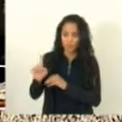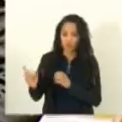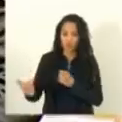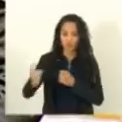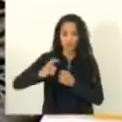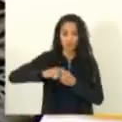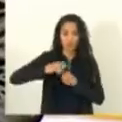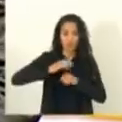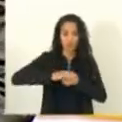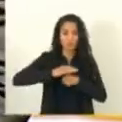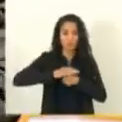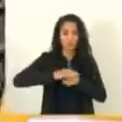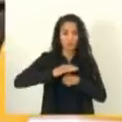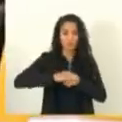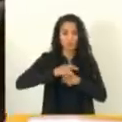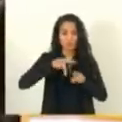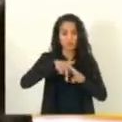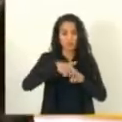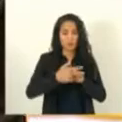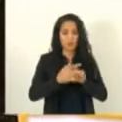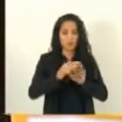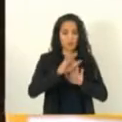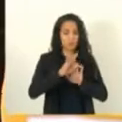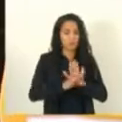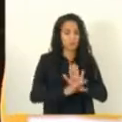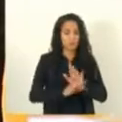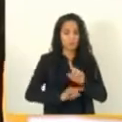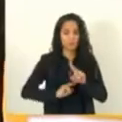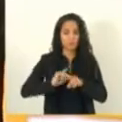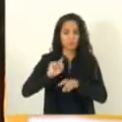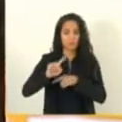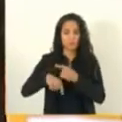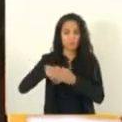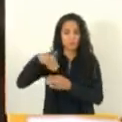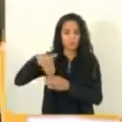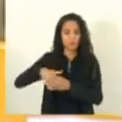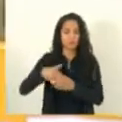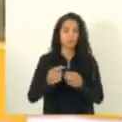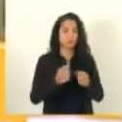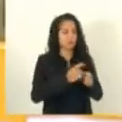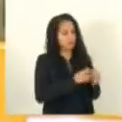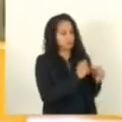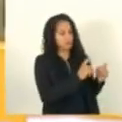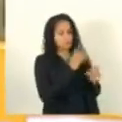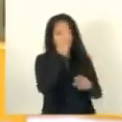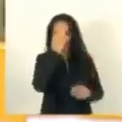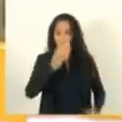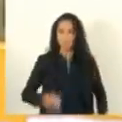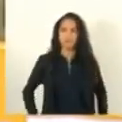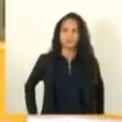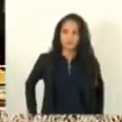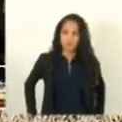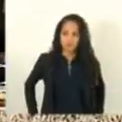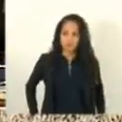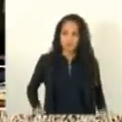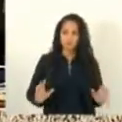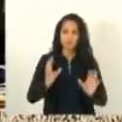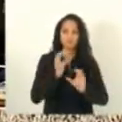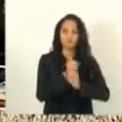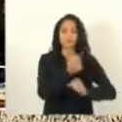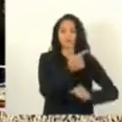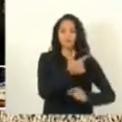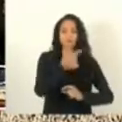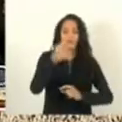ao autor para reajustá-lo. Está devolvido. Obrigado. Já temos